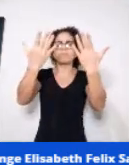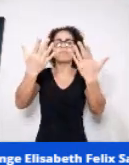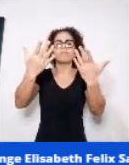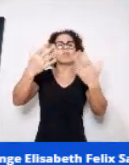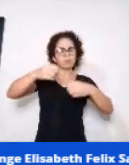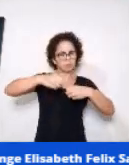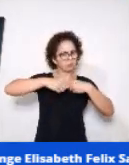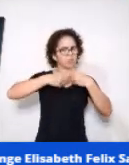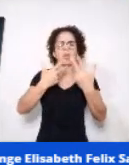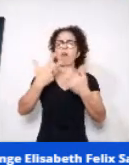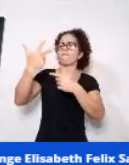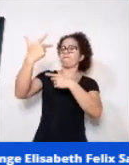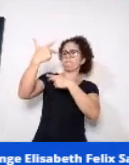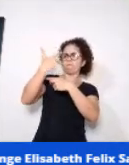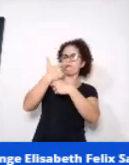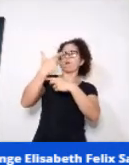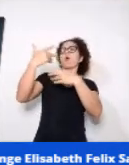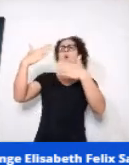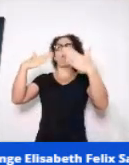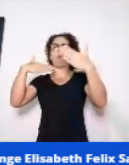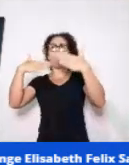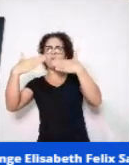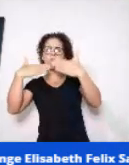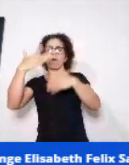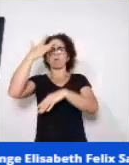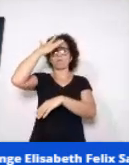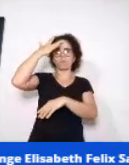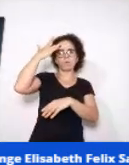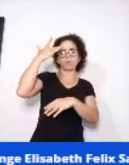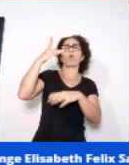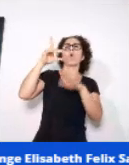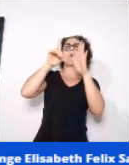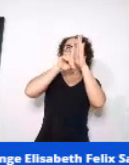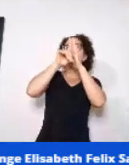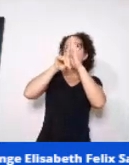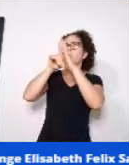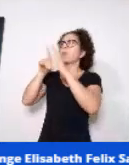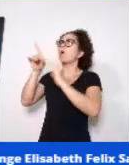um vídeo, converse com alguém, procure uma terapia,